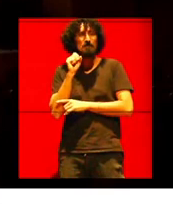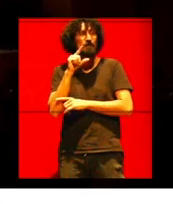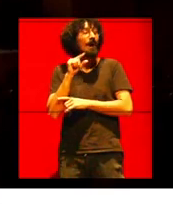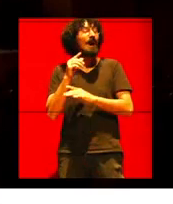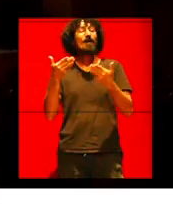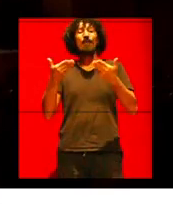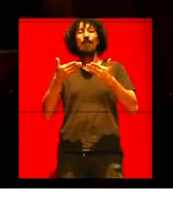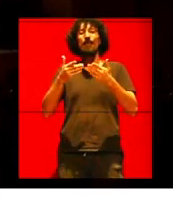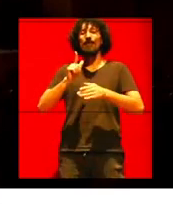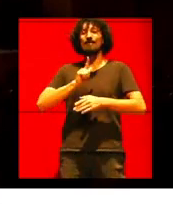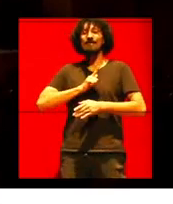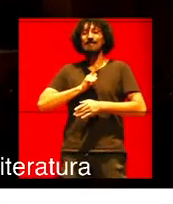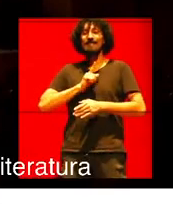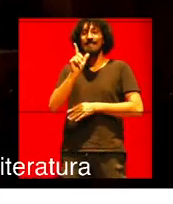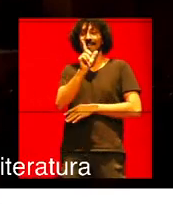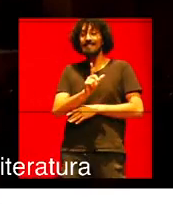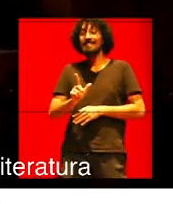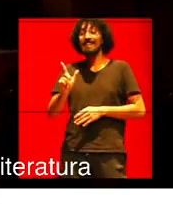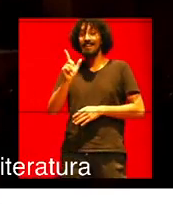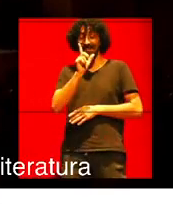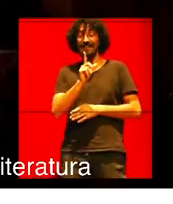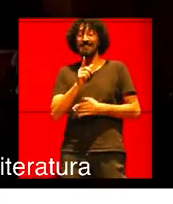Hoje tem literatura. E aí?